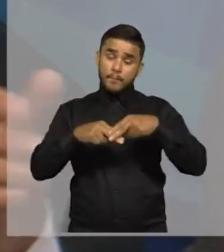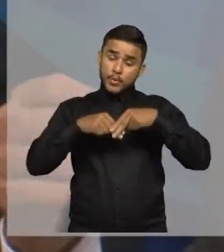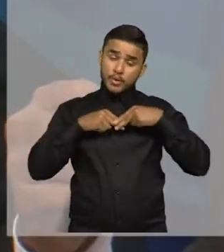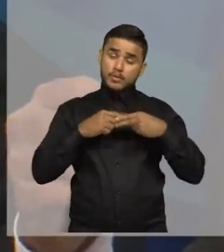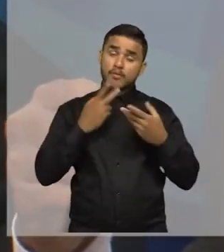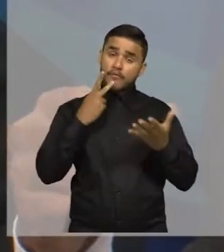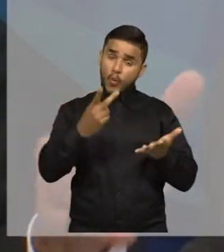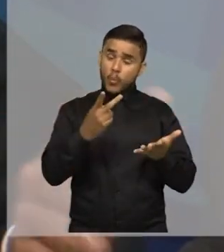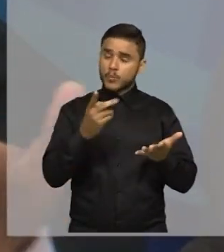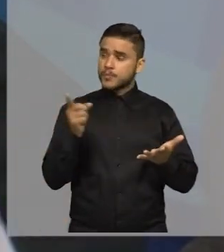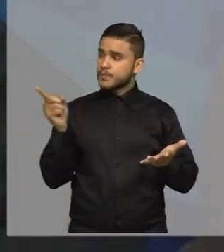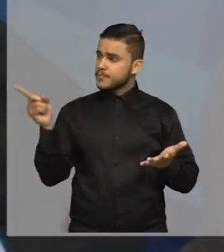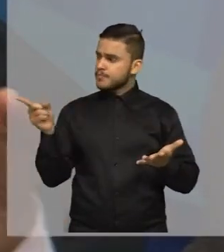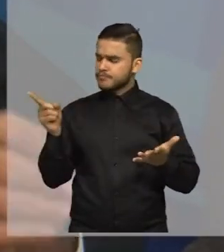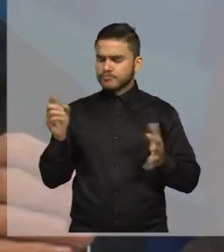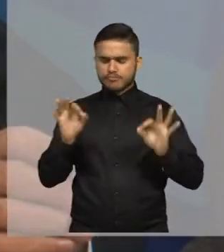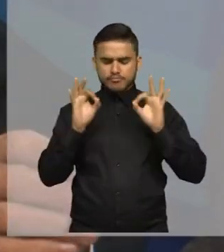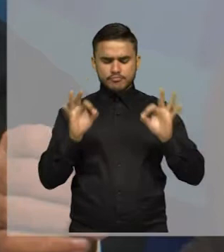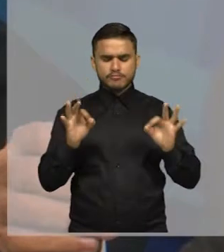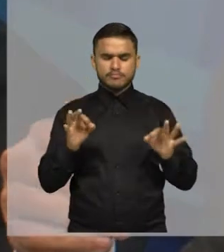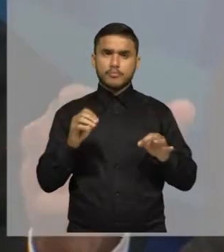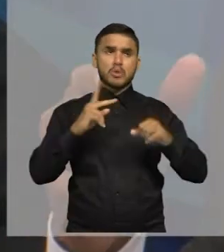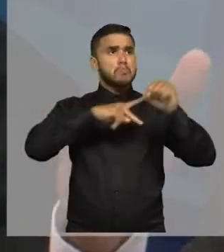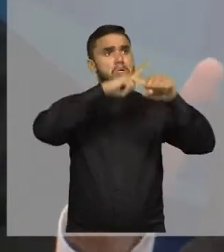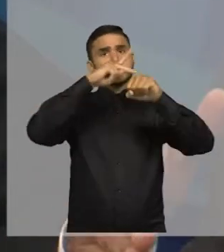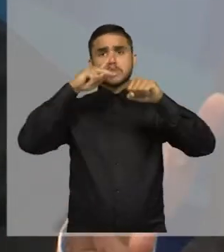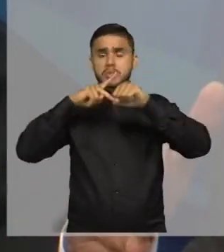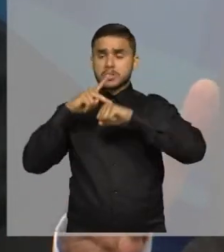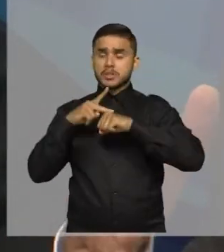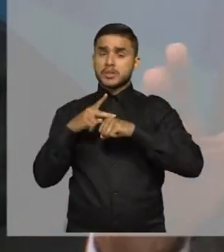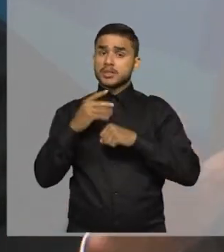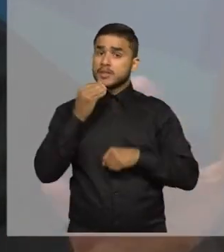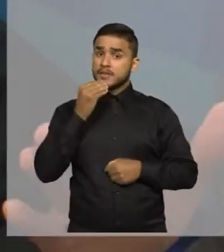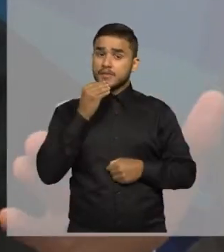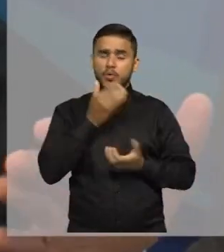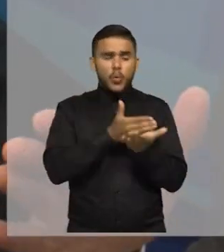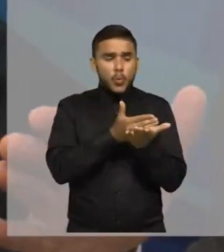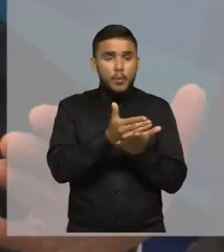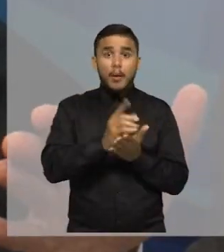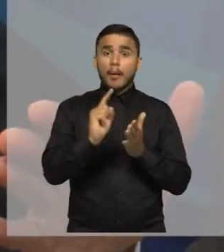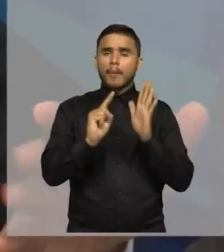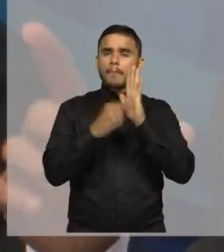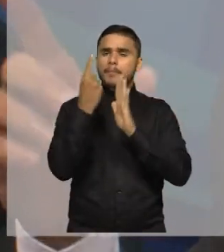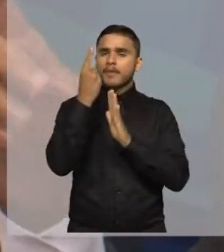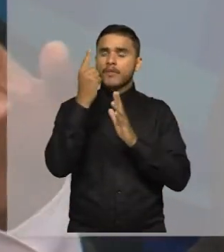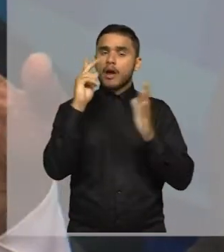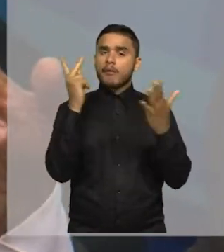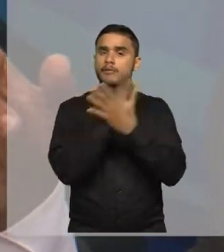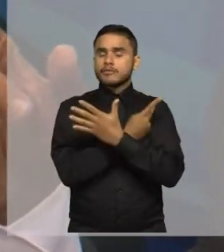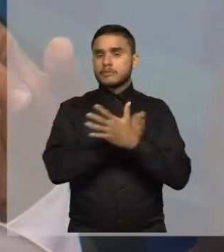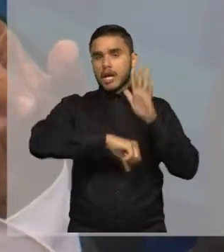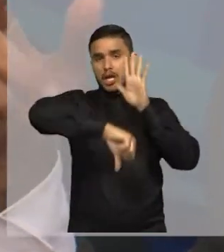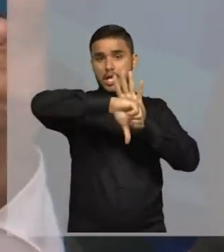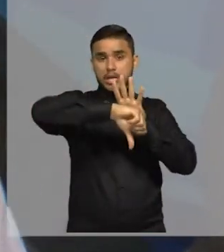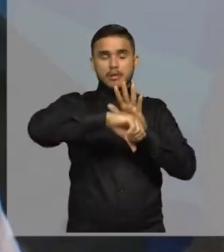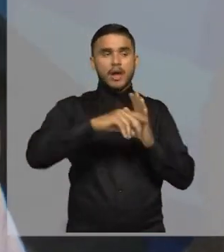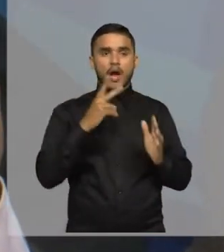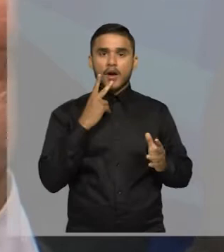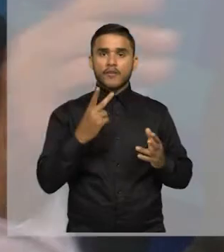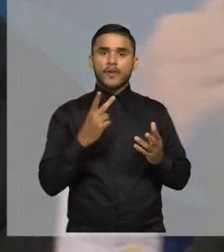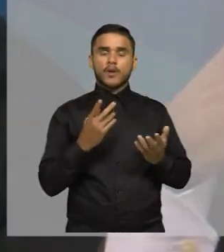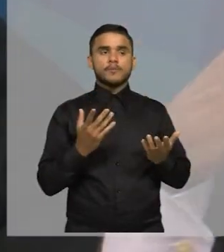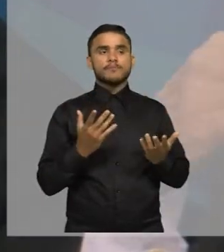mundo. Agora, de eficiência muito baixa. Agora, a prevenção primária é eficiente. Quem vê... Desestimula o